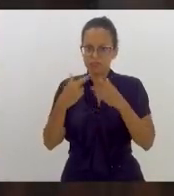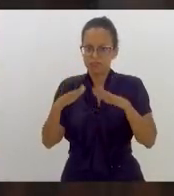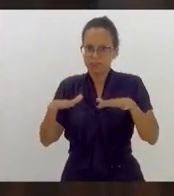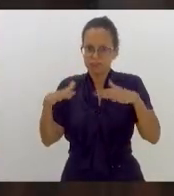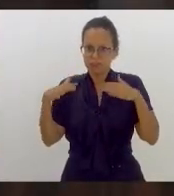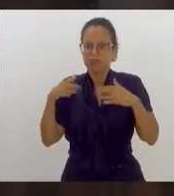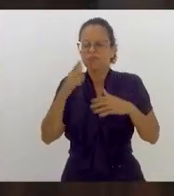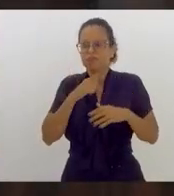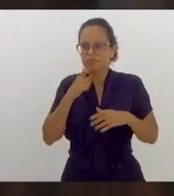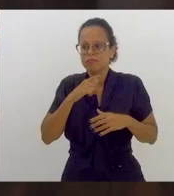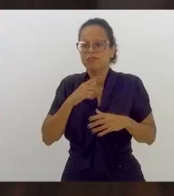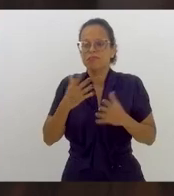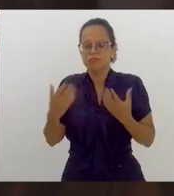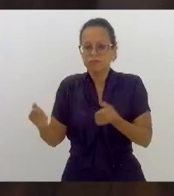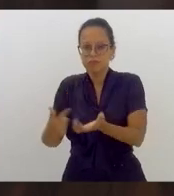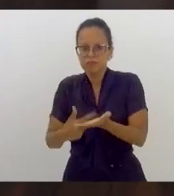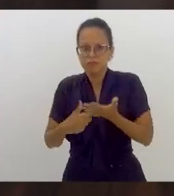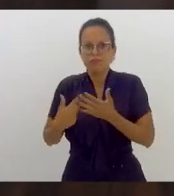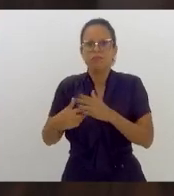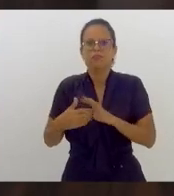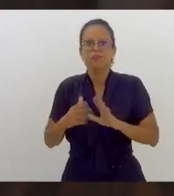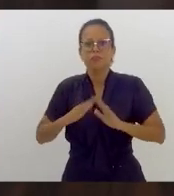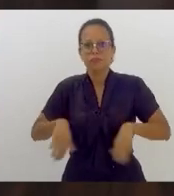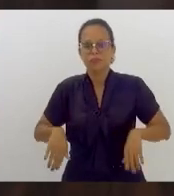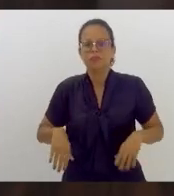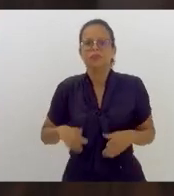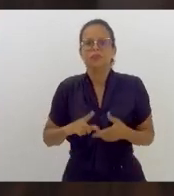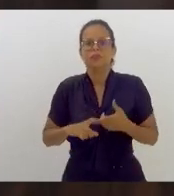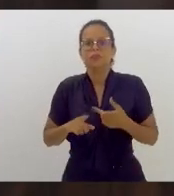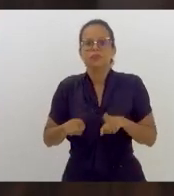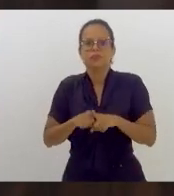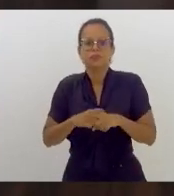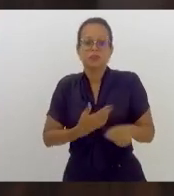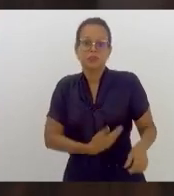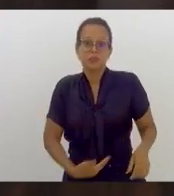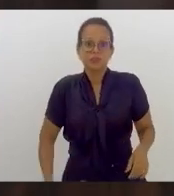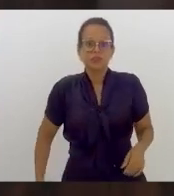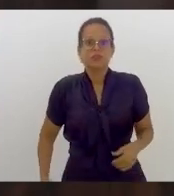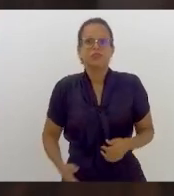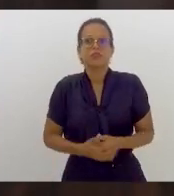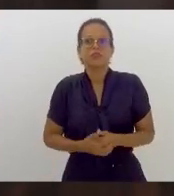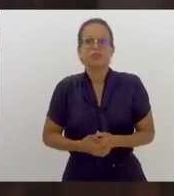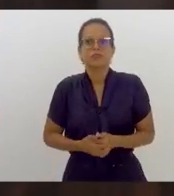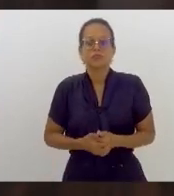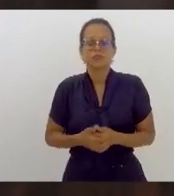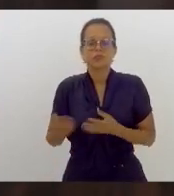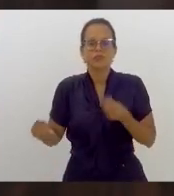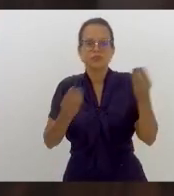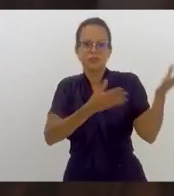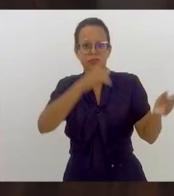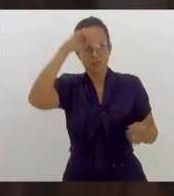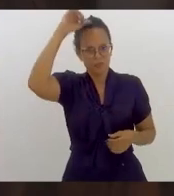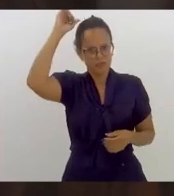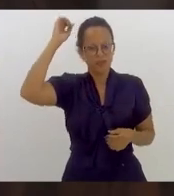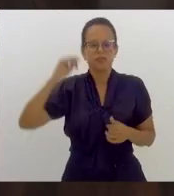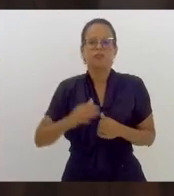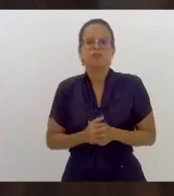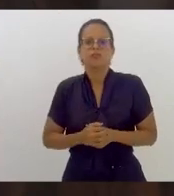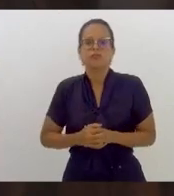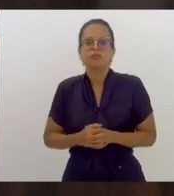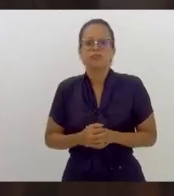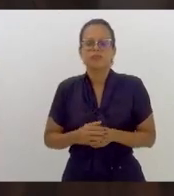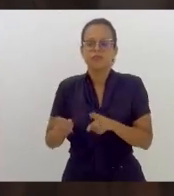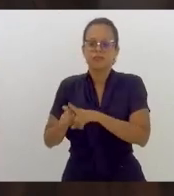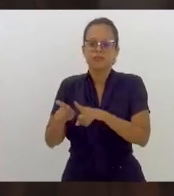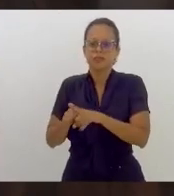derrubada, parabenizar o governador, os vetos retornam ao governador. E parabenizar a Doroteia,